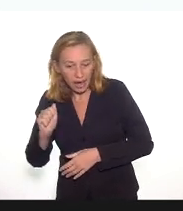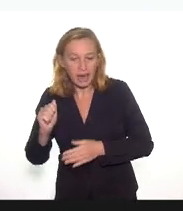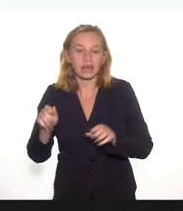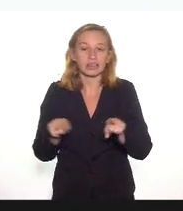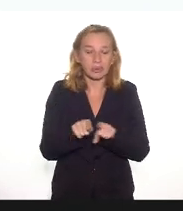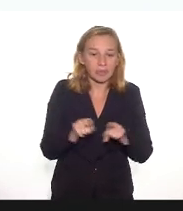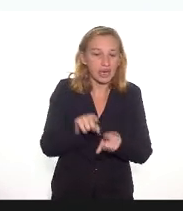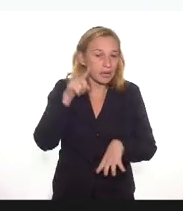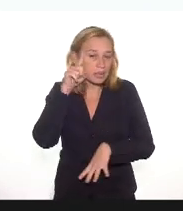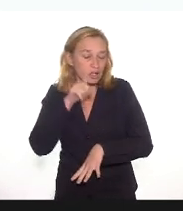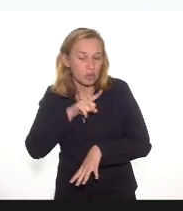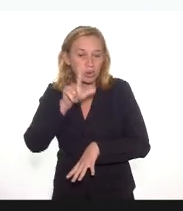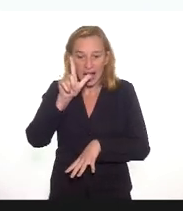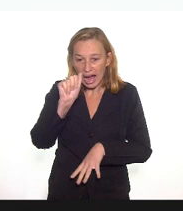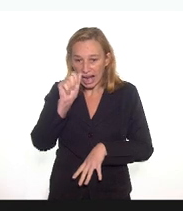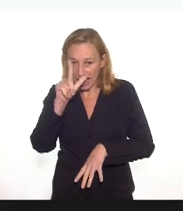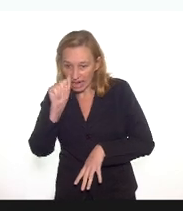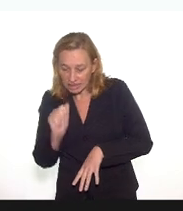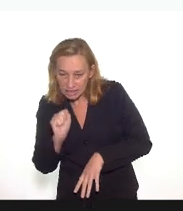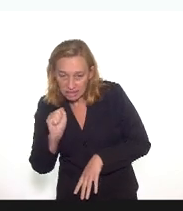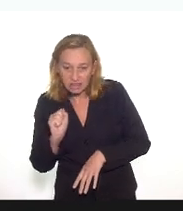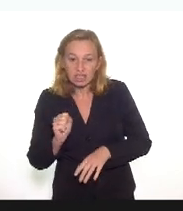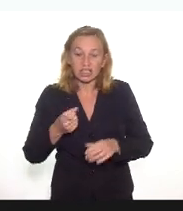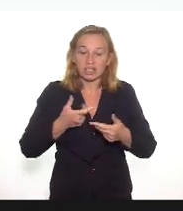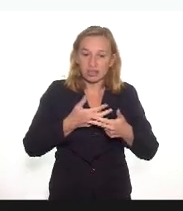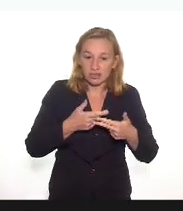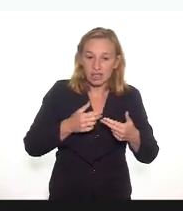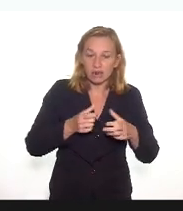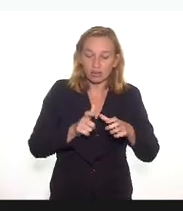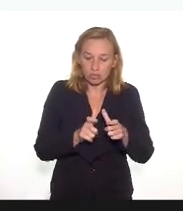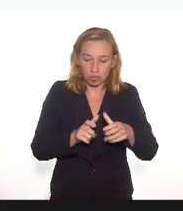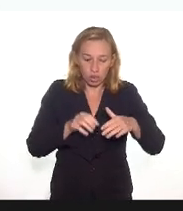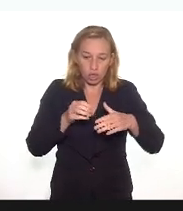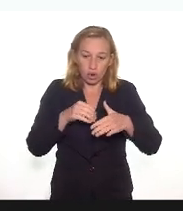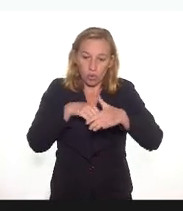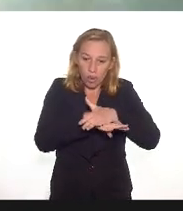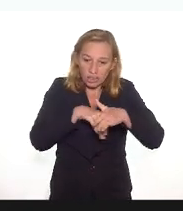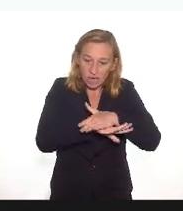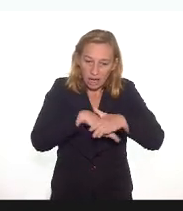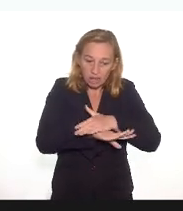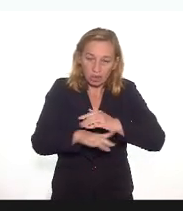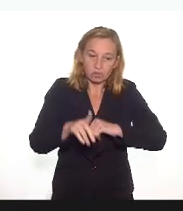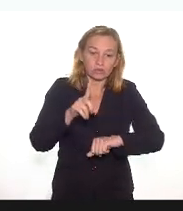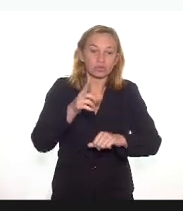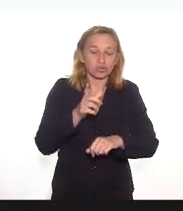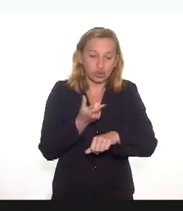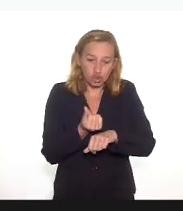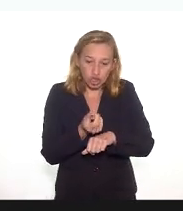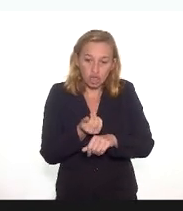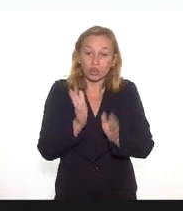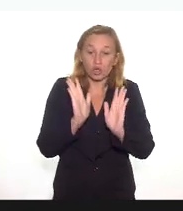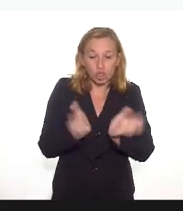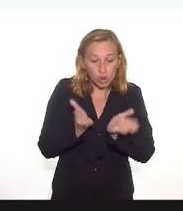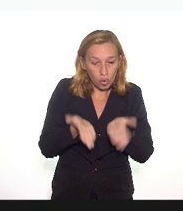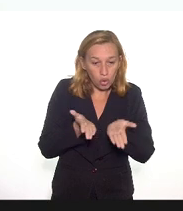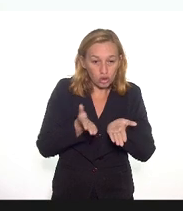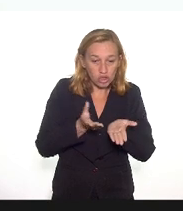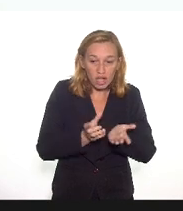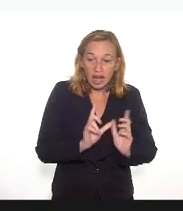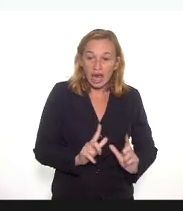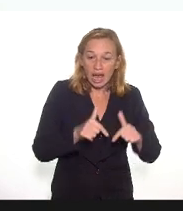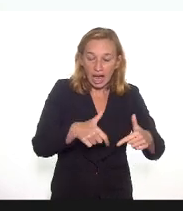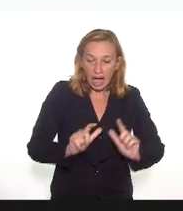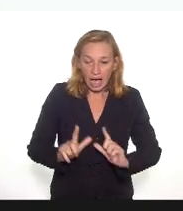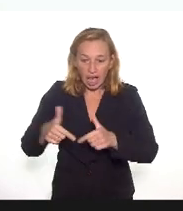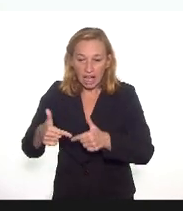Alasca, que fizeram uma grande poupança e hoje já revertem benefícios, né? Lógico que são outras realidades, que precisa tudo